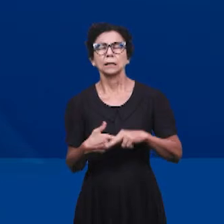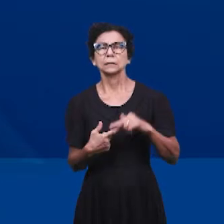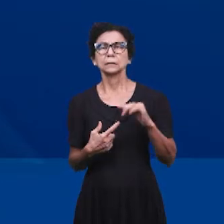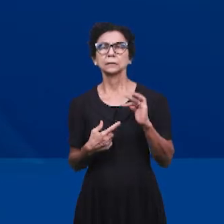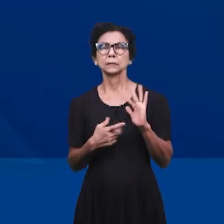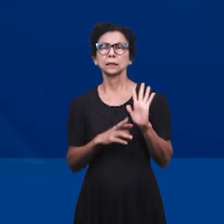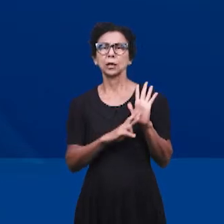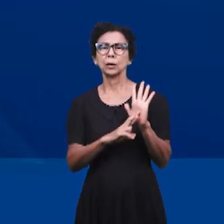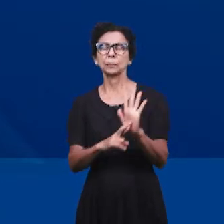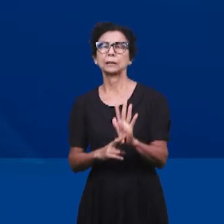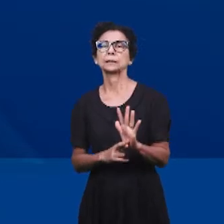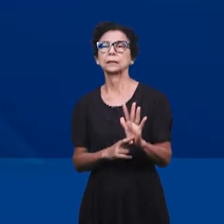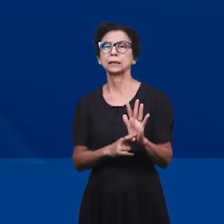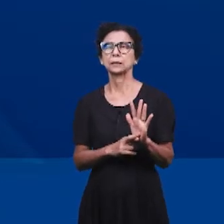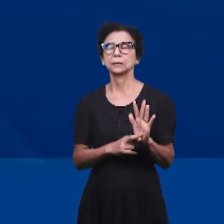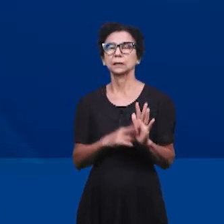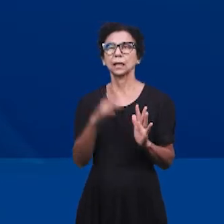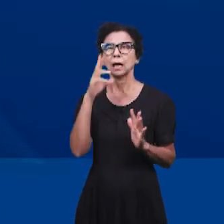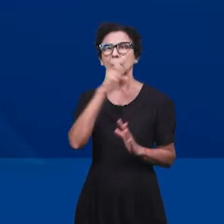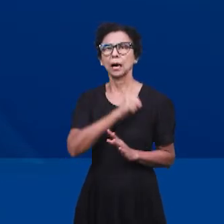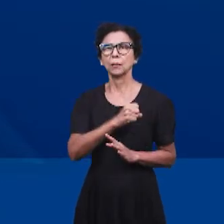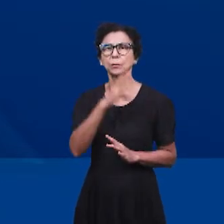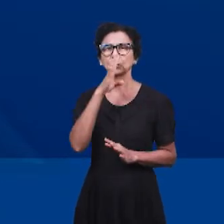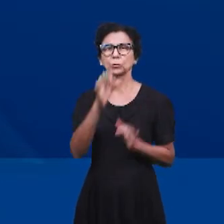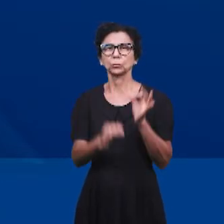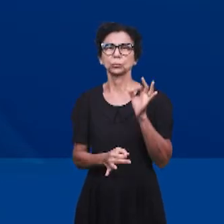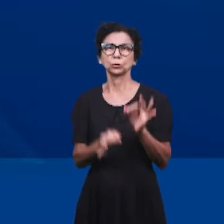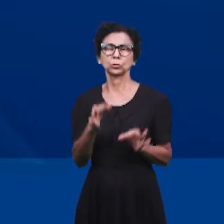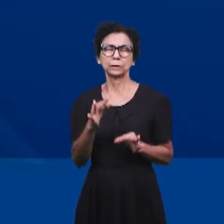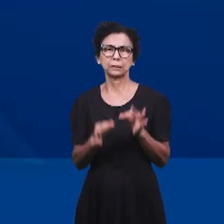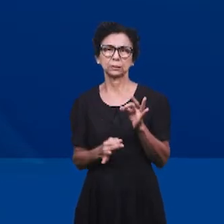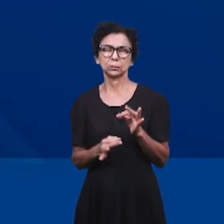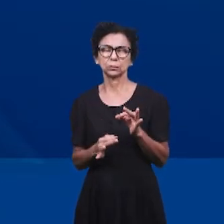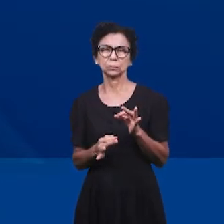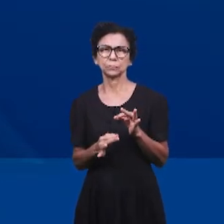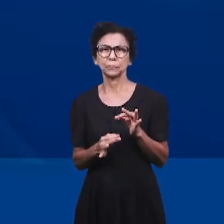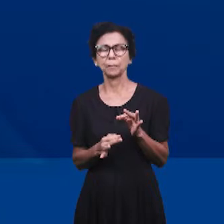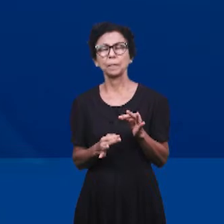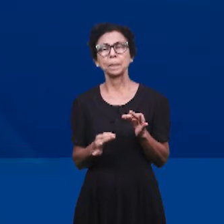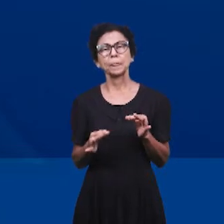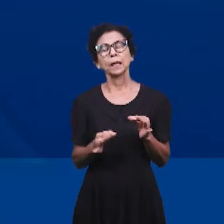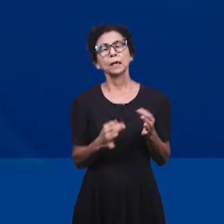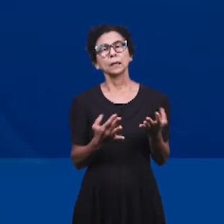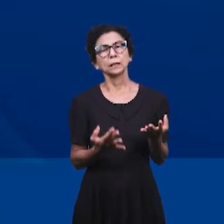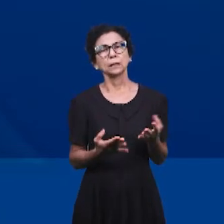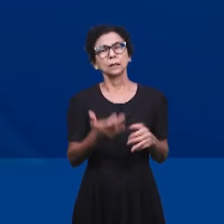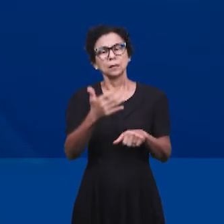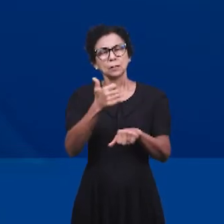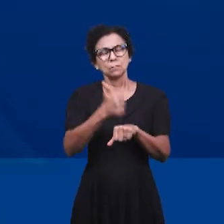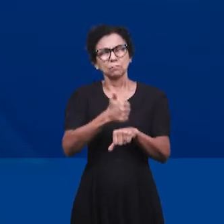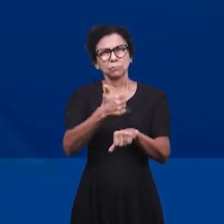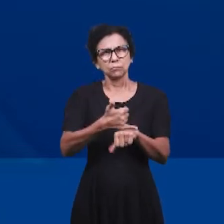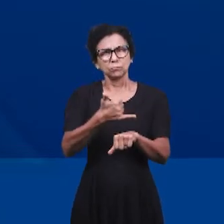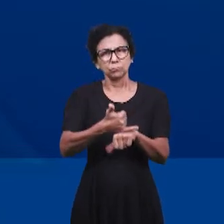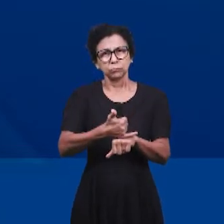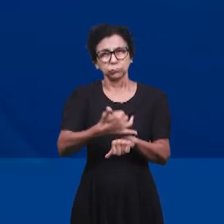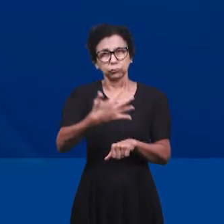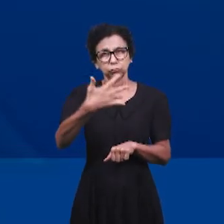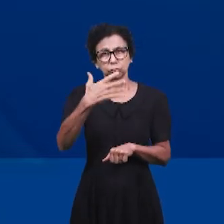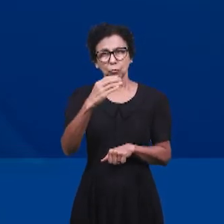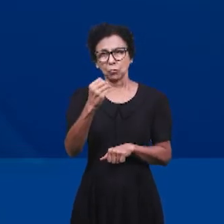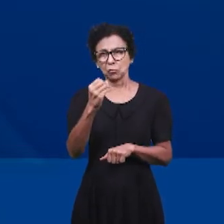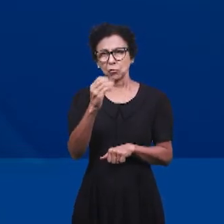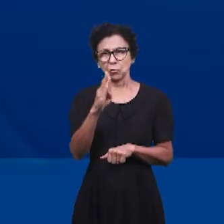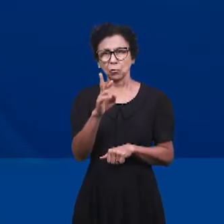juízo. Latão reluzente, ou cobre polido, fala de justiça. Pés que pisam a